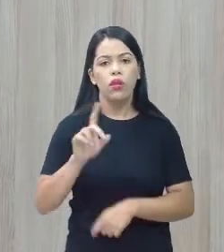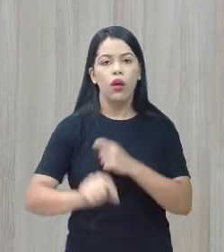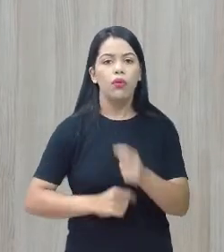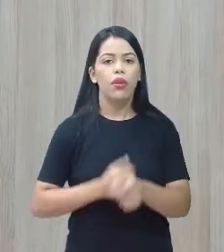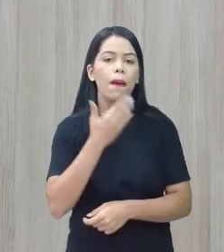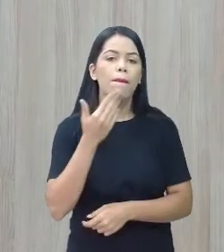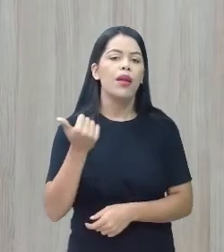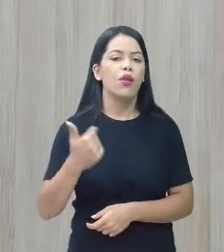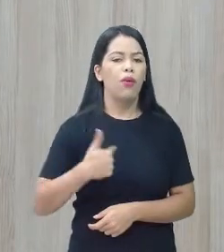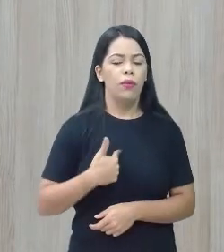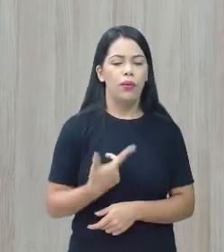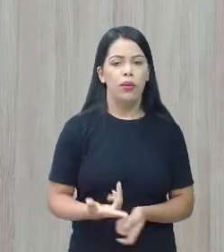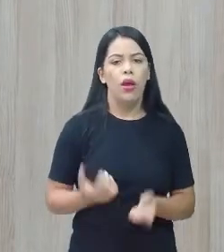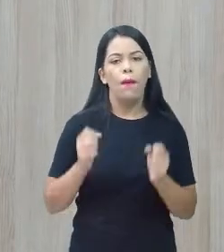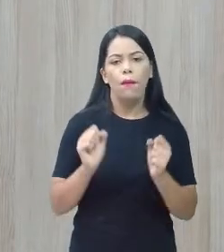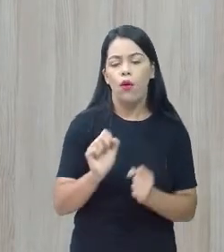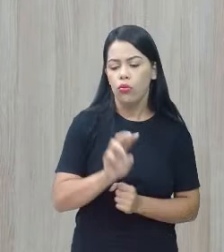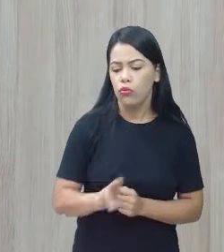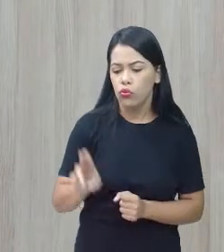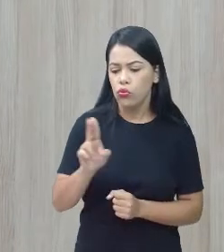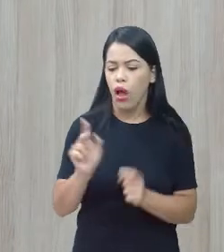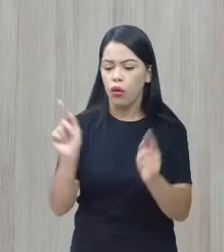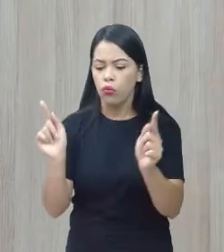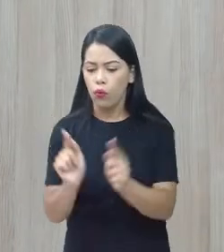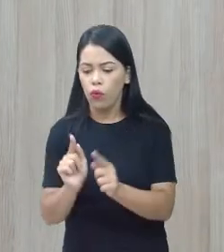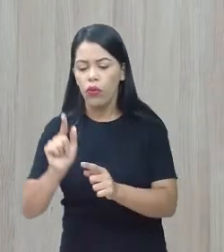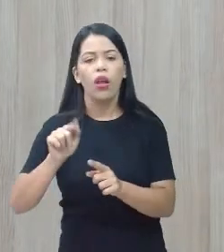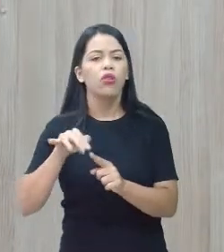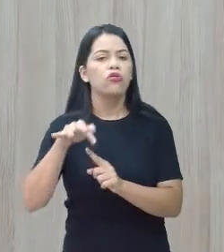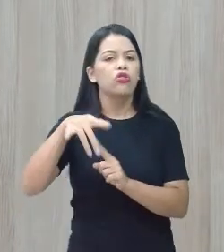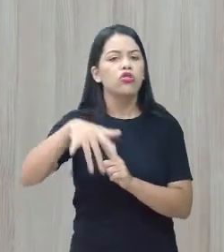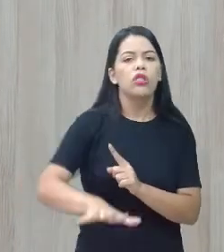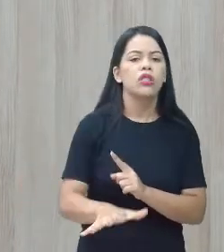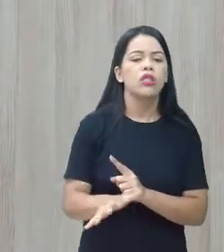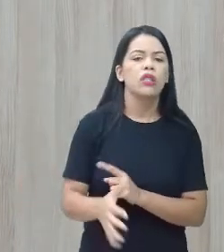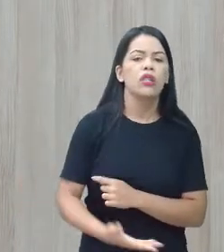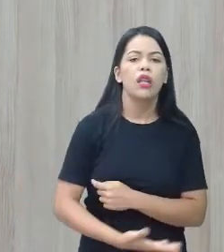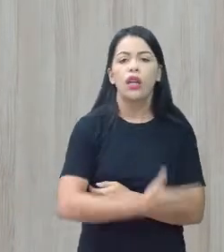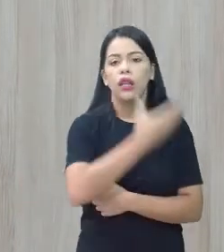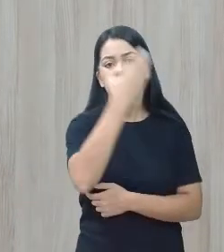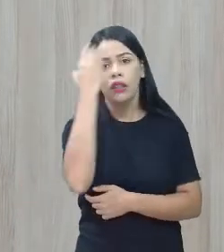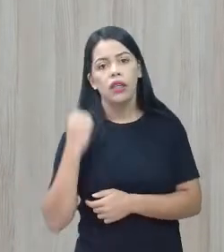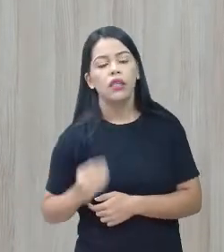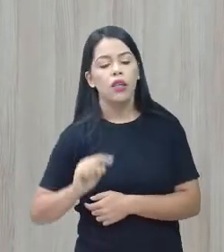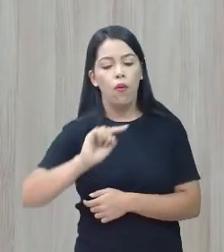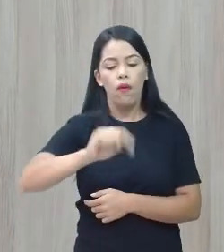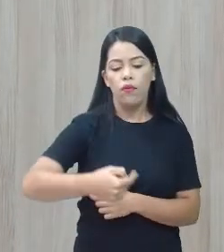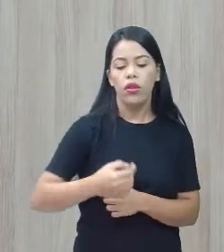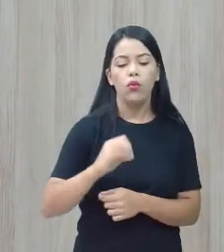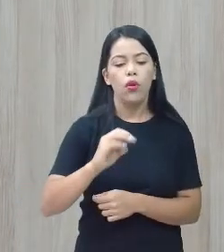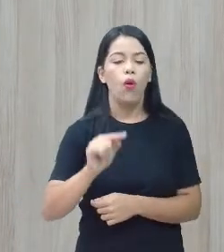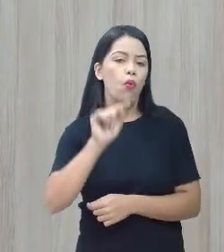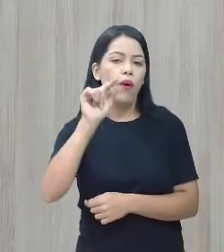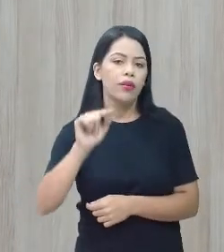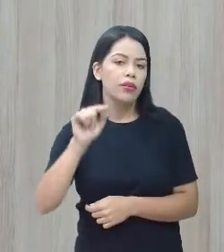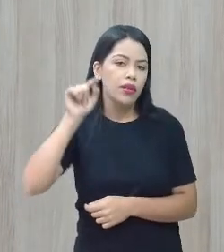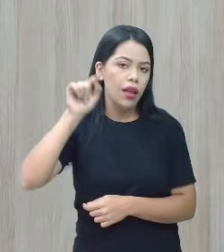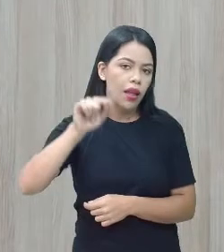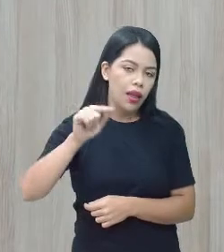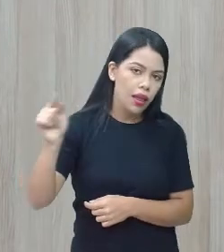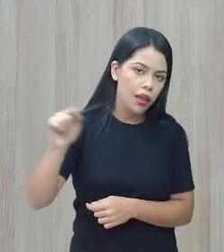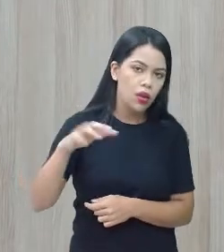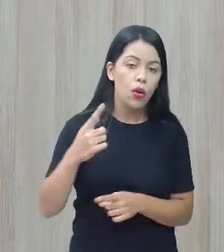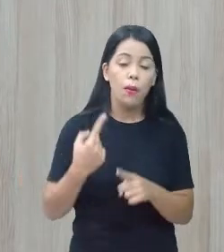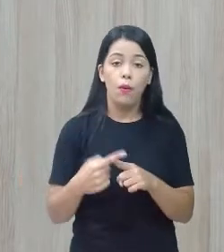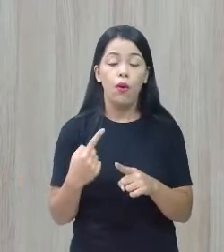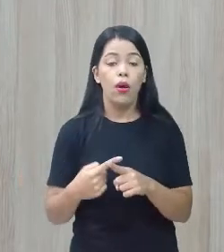confortável. Posso usar uma abreviatura, uma gíria, esquecer um acento, uma vírgula. Por quê? Porque eu estou em um ambiente